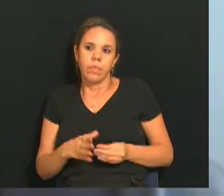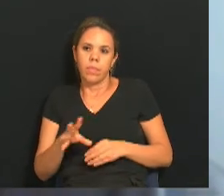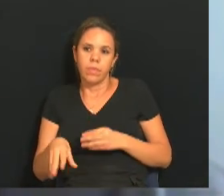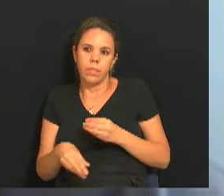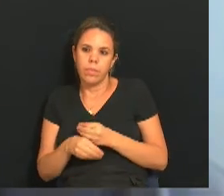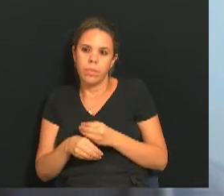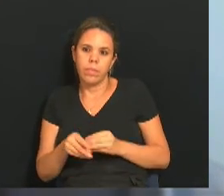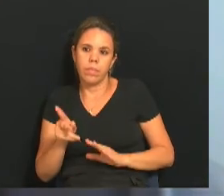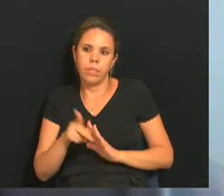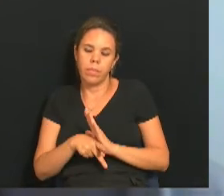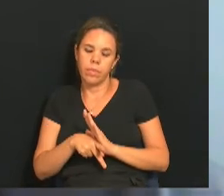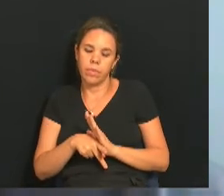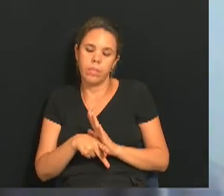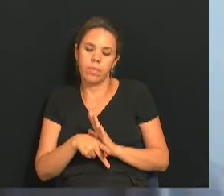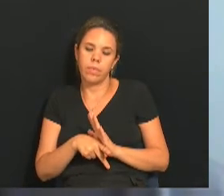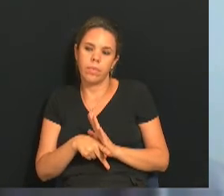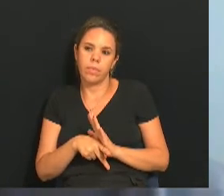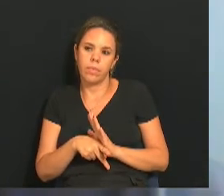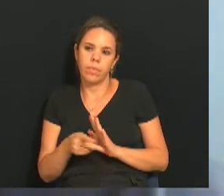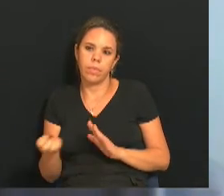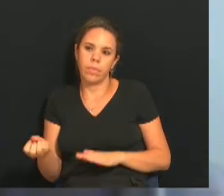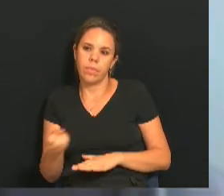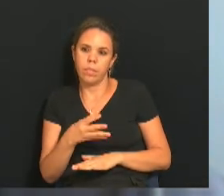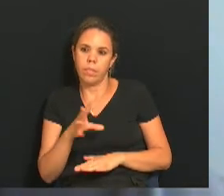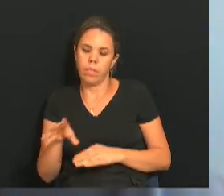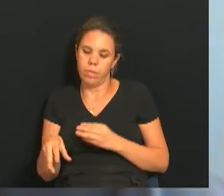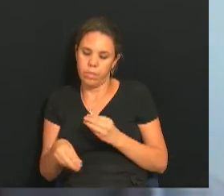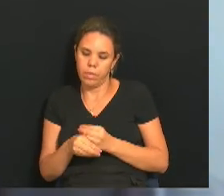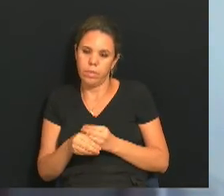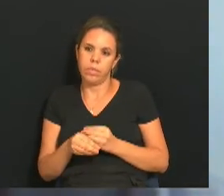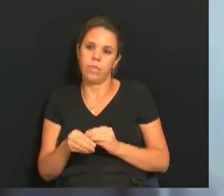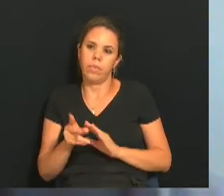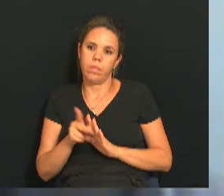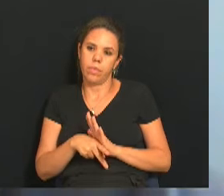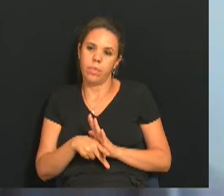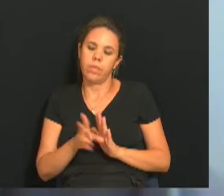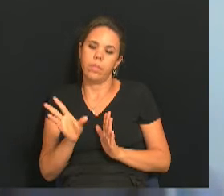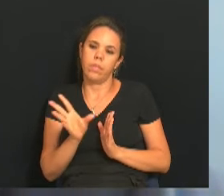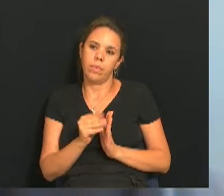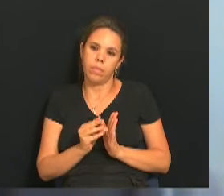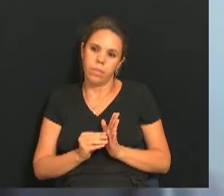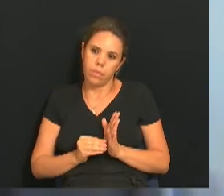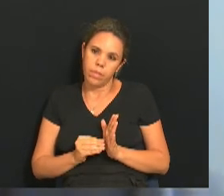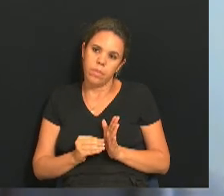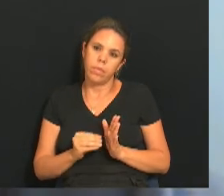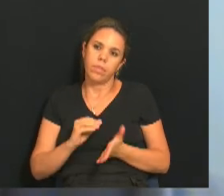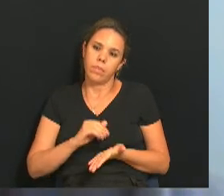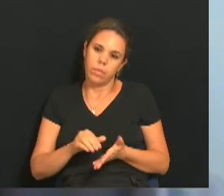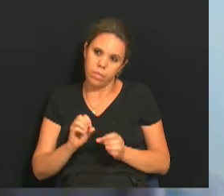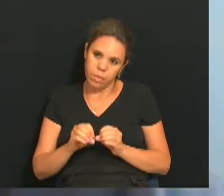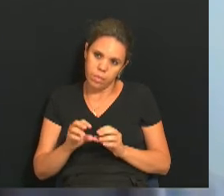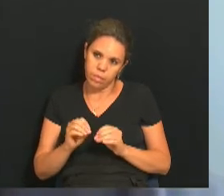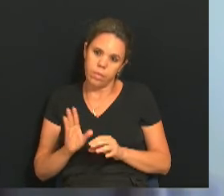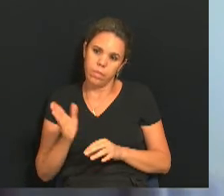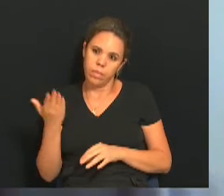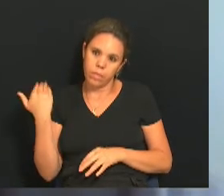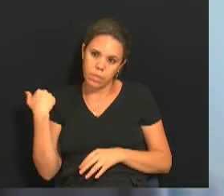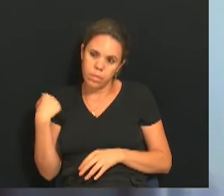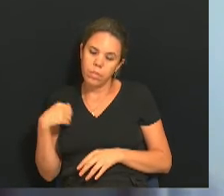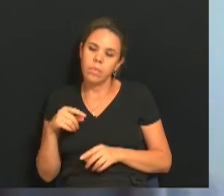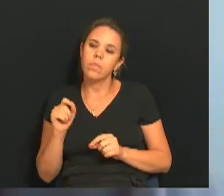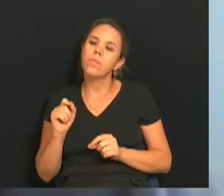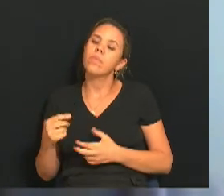projeto mais modesto, isso saiu da nossa alçada e foi elaborado já por